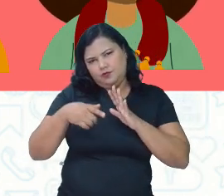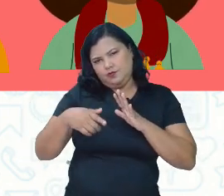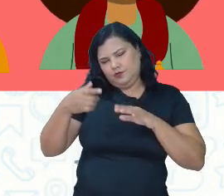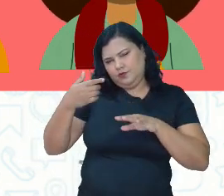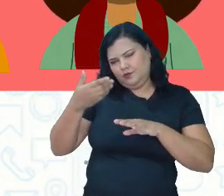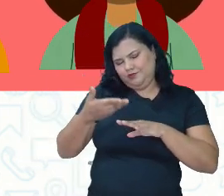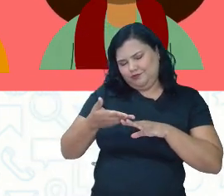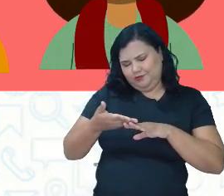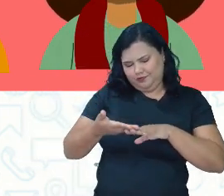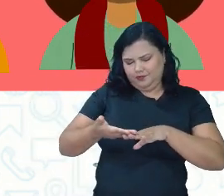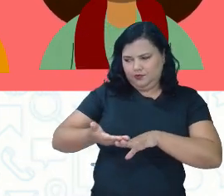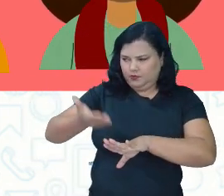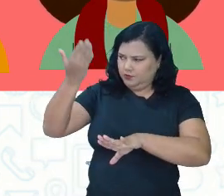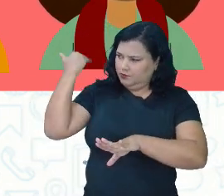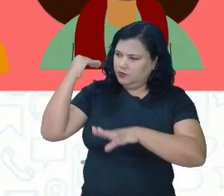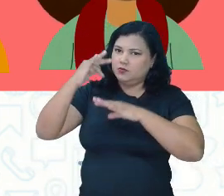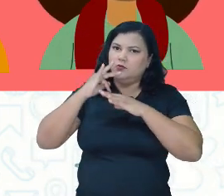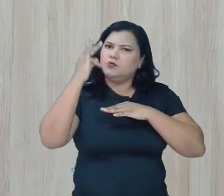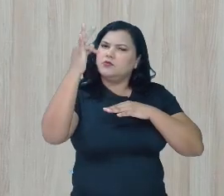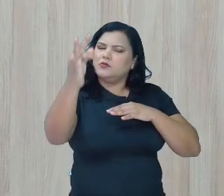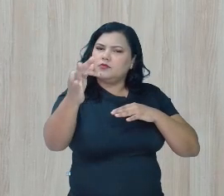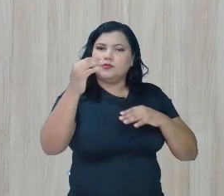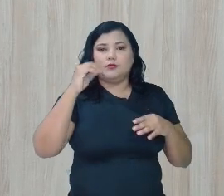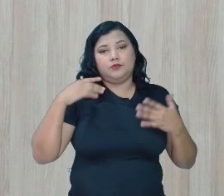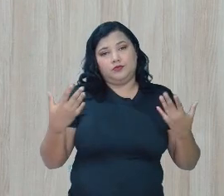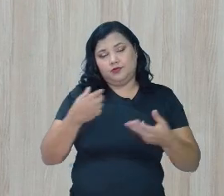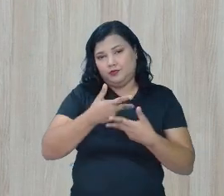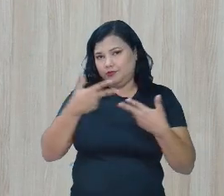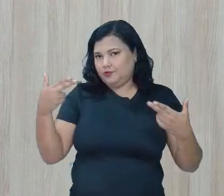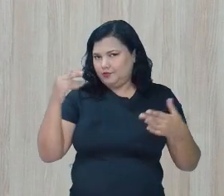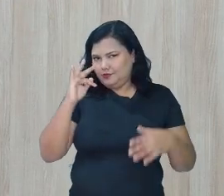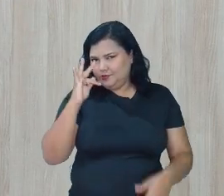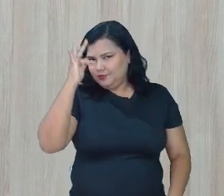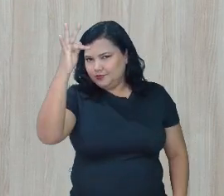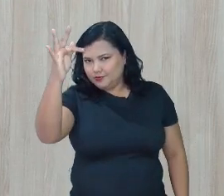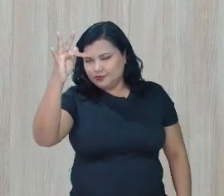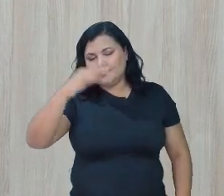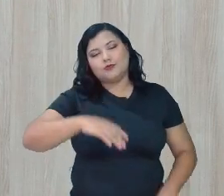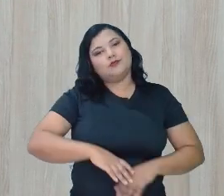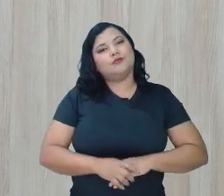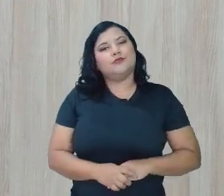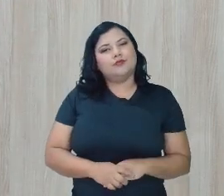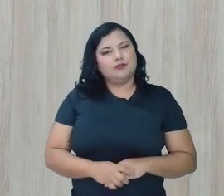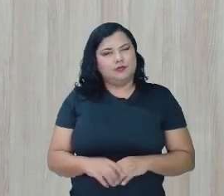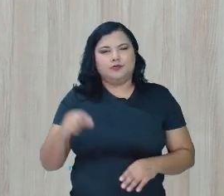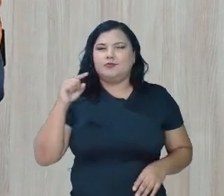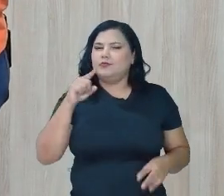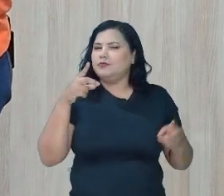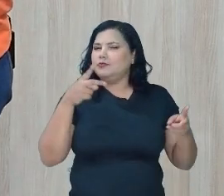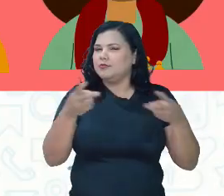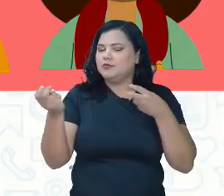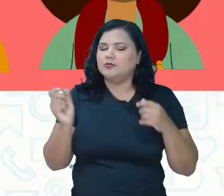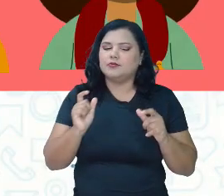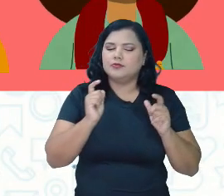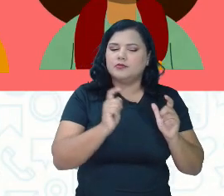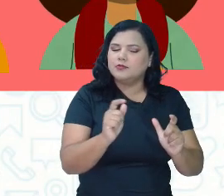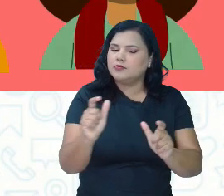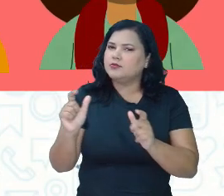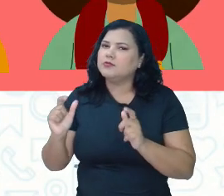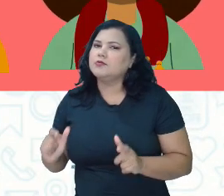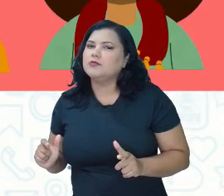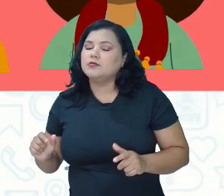passado, futuro, não é? Se é algo futurista. E aí? Você percebe o lugar, não é?